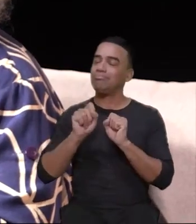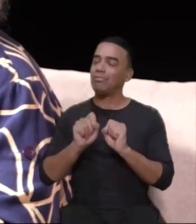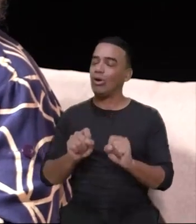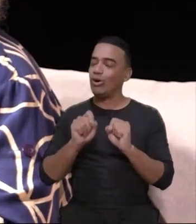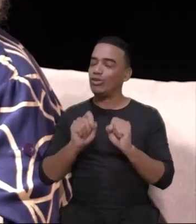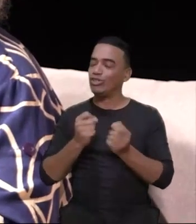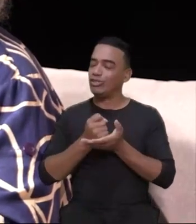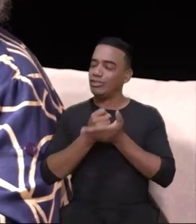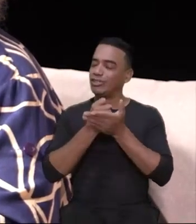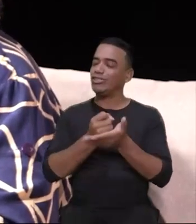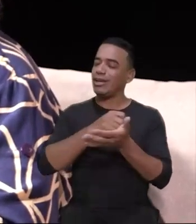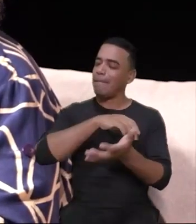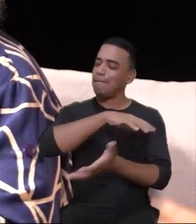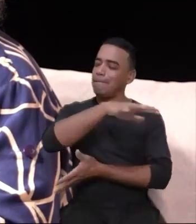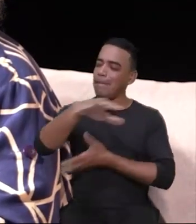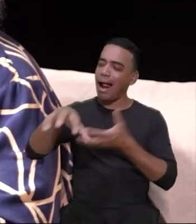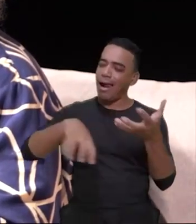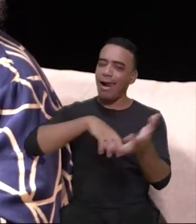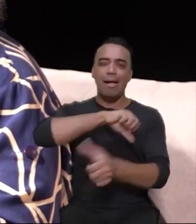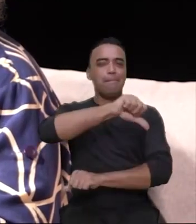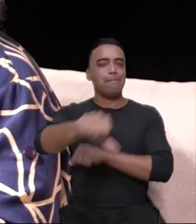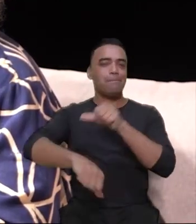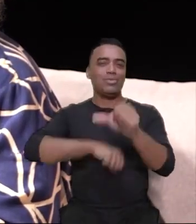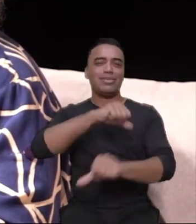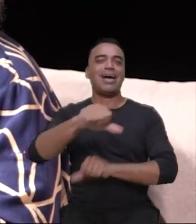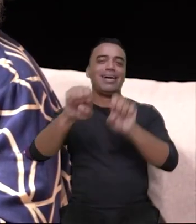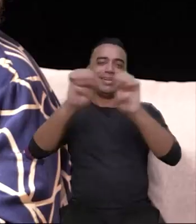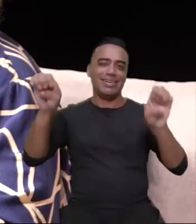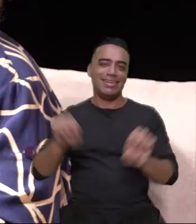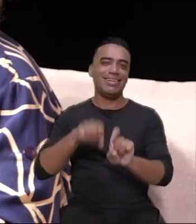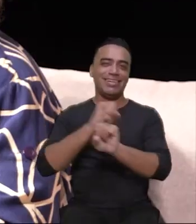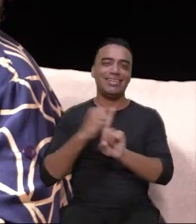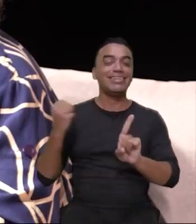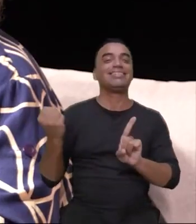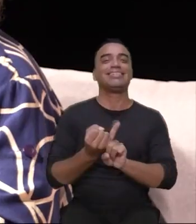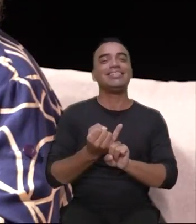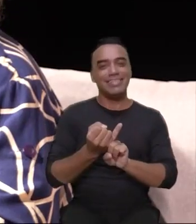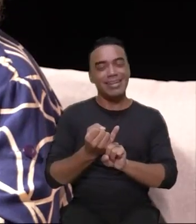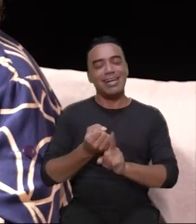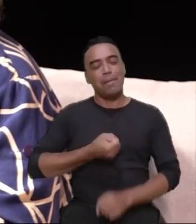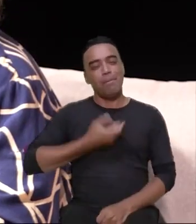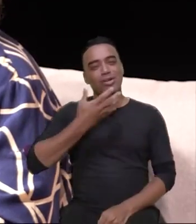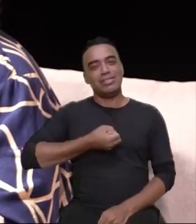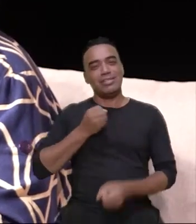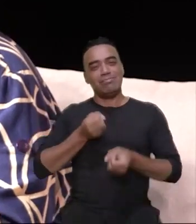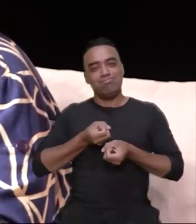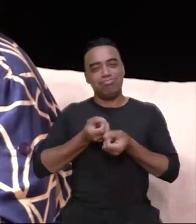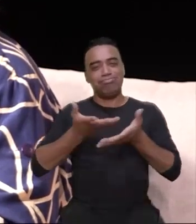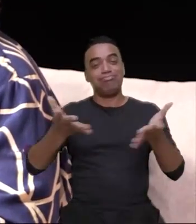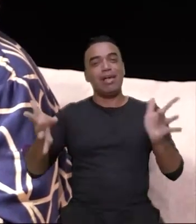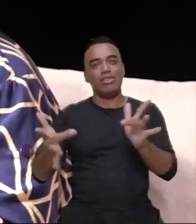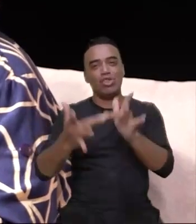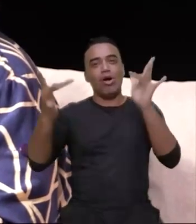pode mexer nessa ferida, né? Tocar nessas feridas e tocar poeticamente, né? Como